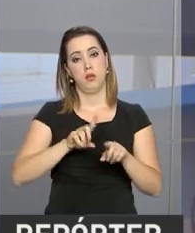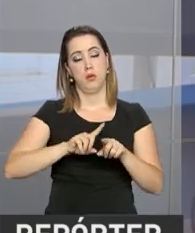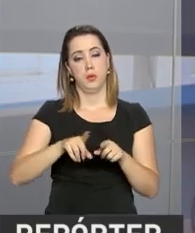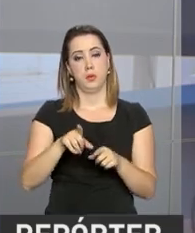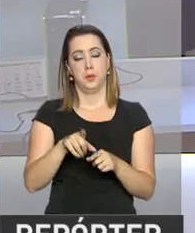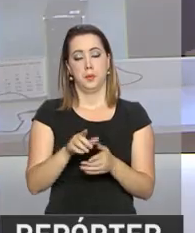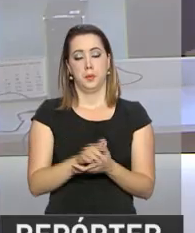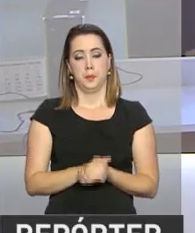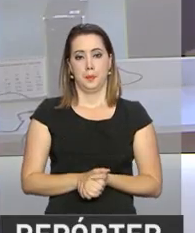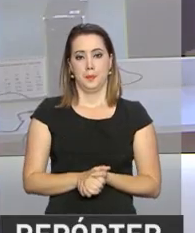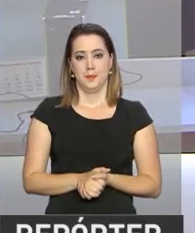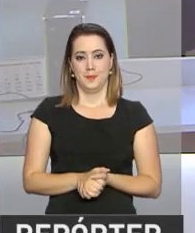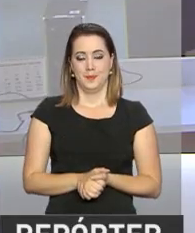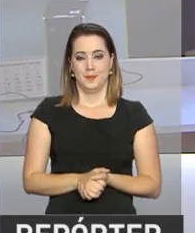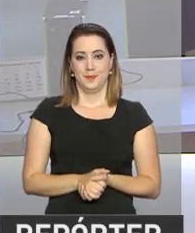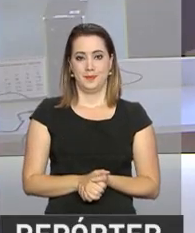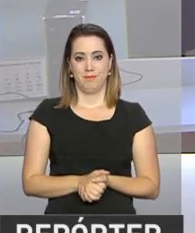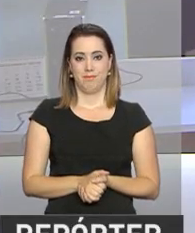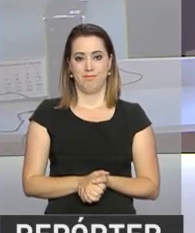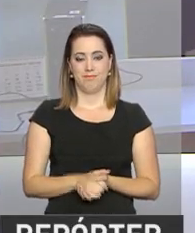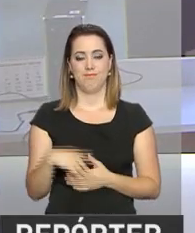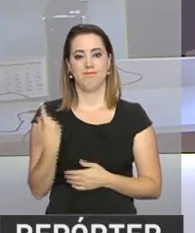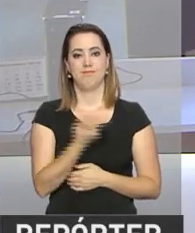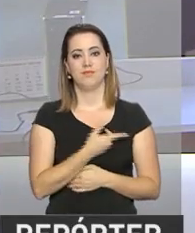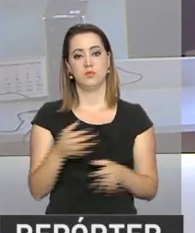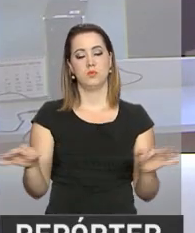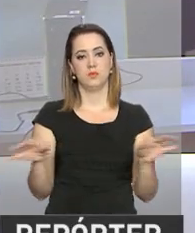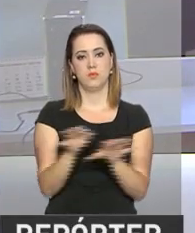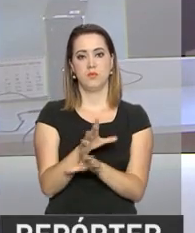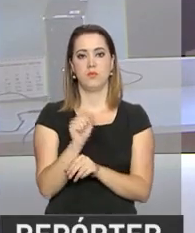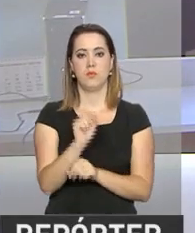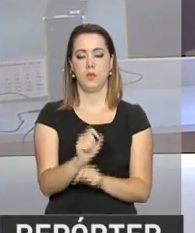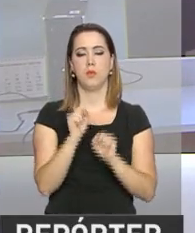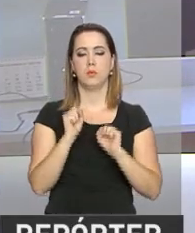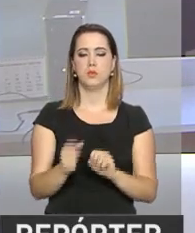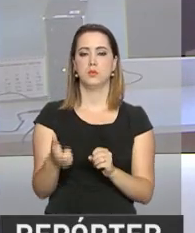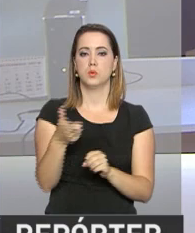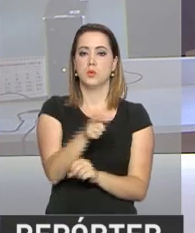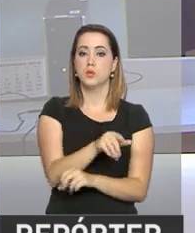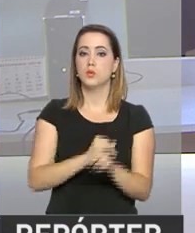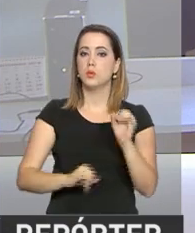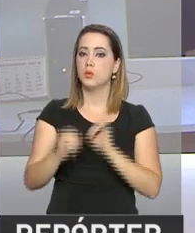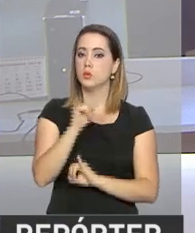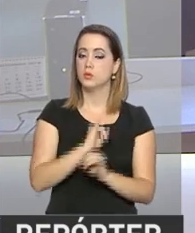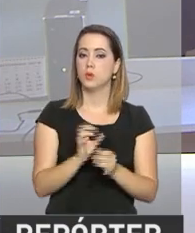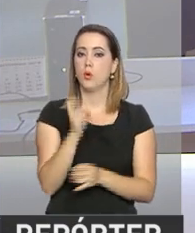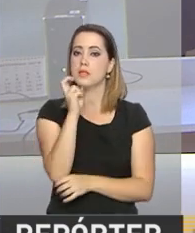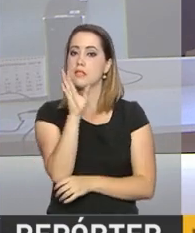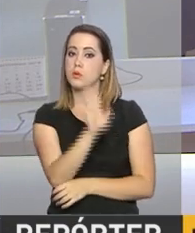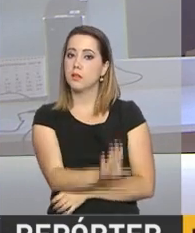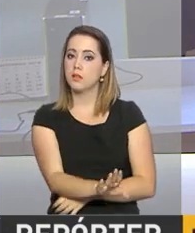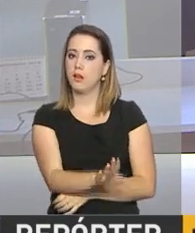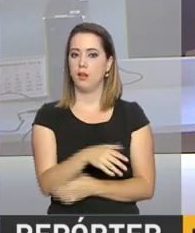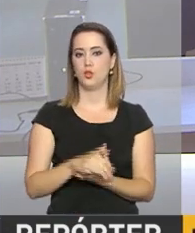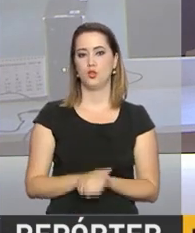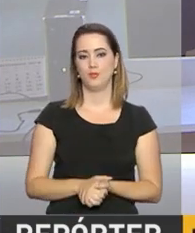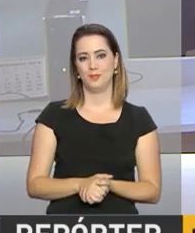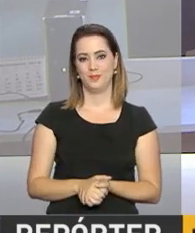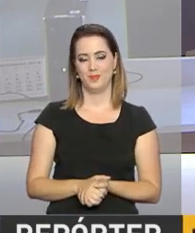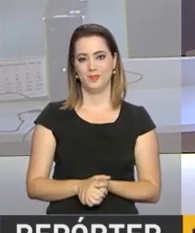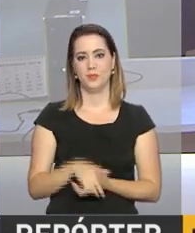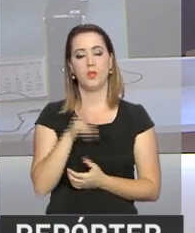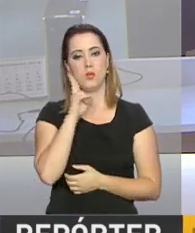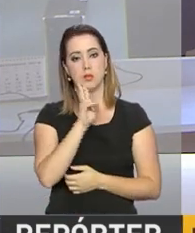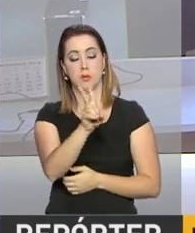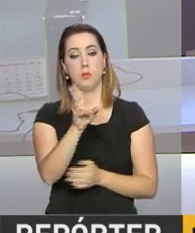dependentes e assim termina esta edição do repórter NBR podemos voltar a qualquer momento ou às 5 da tarde na próxima edição